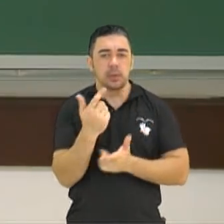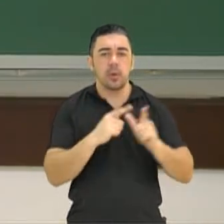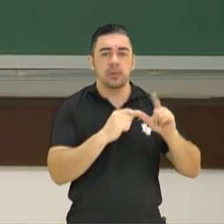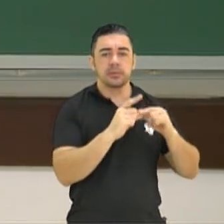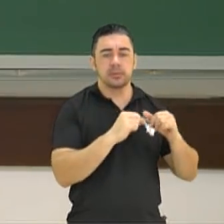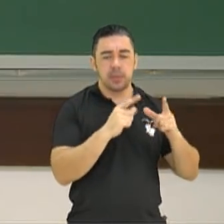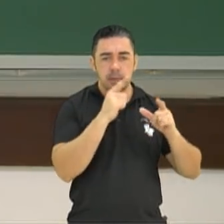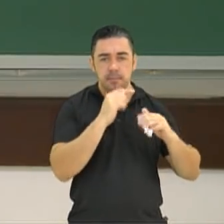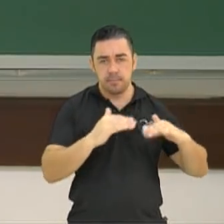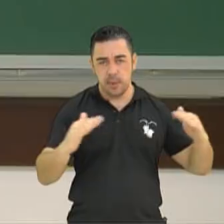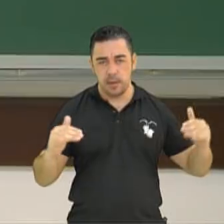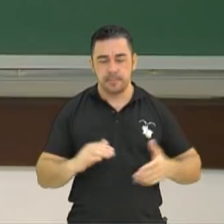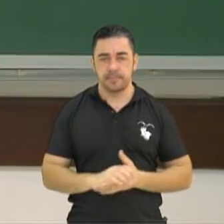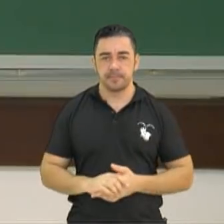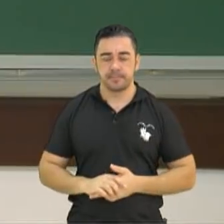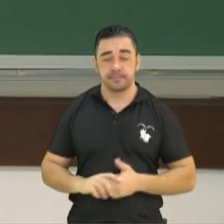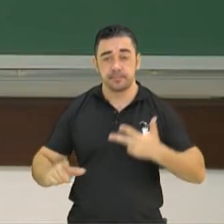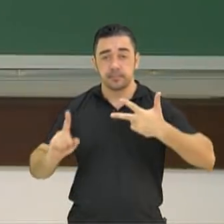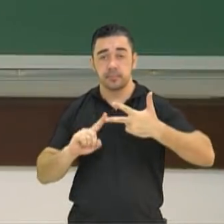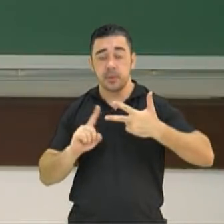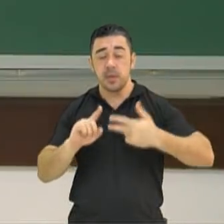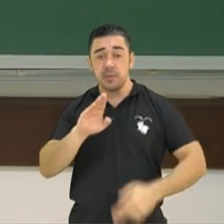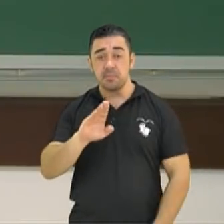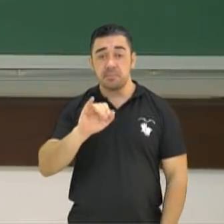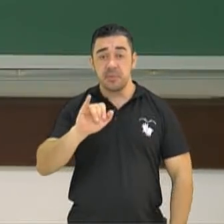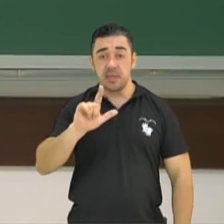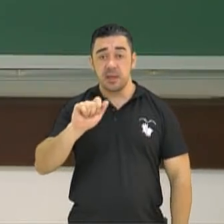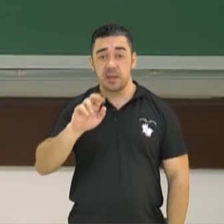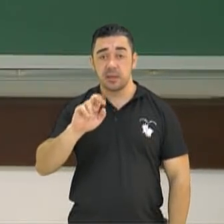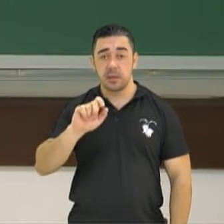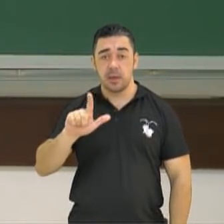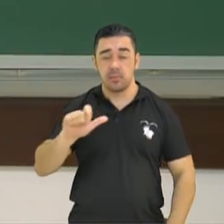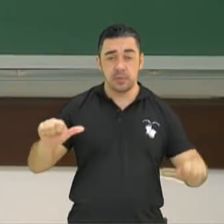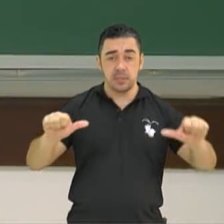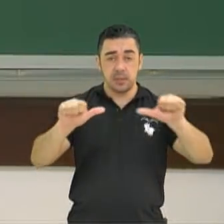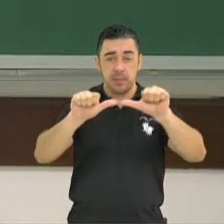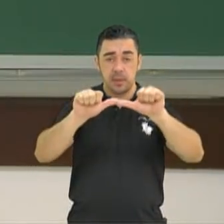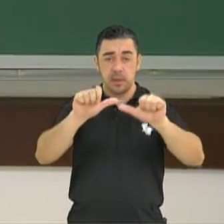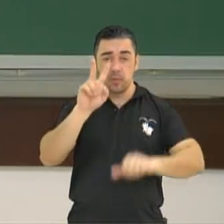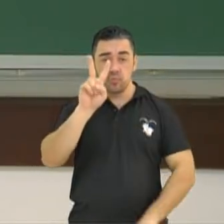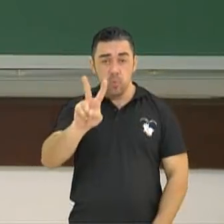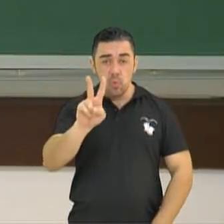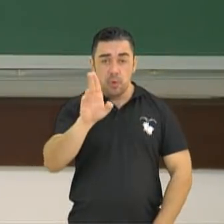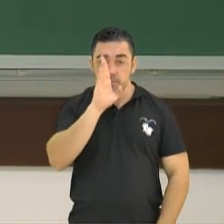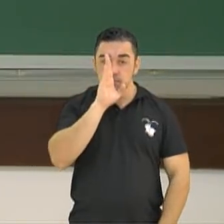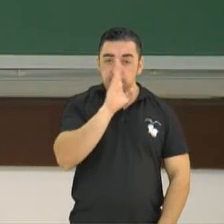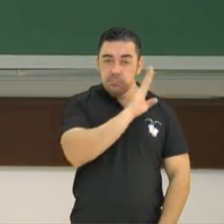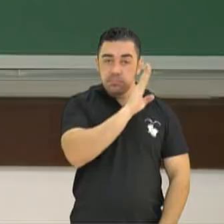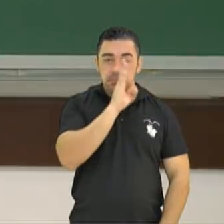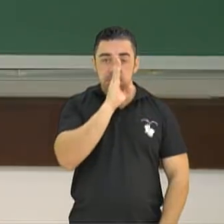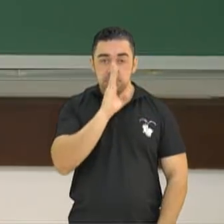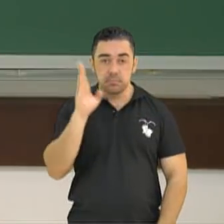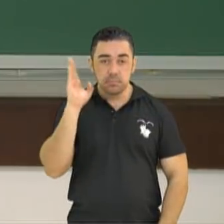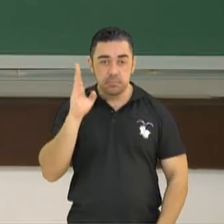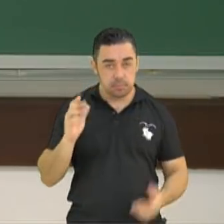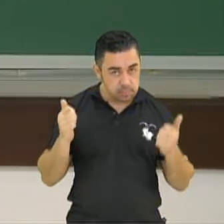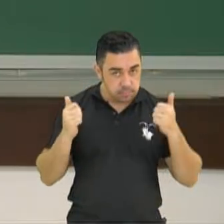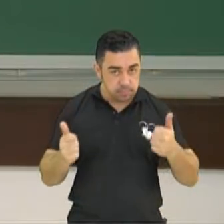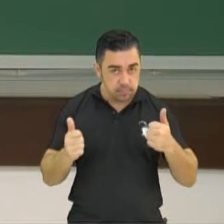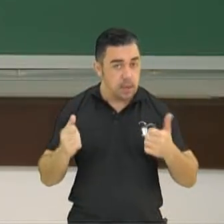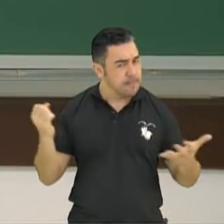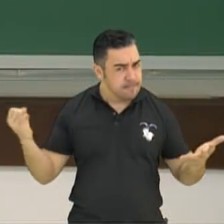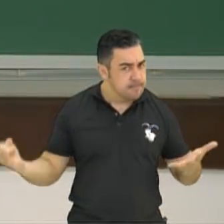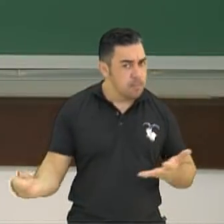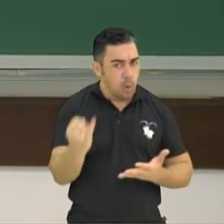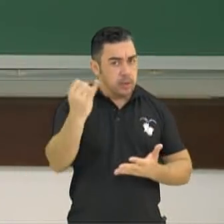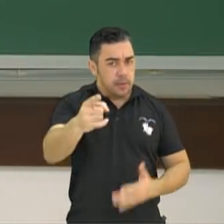E a bilateral é o nosso caso. Eu só tenho uma possibilidade de dividir o corpo do animal no meio e ele ficar com duas metades iguais. Tá? Então, isso é bem